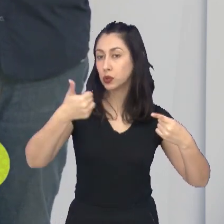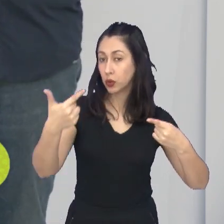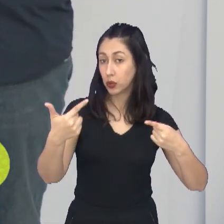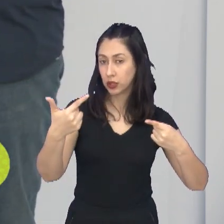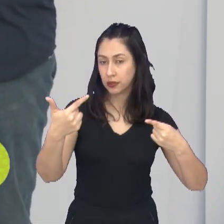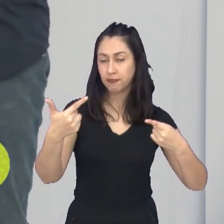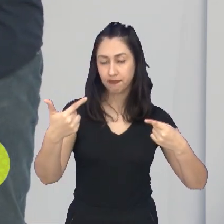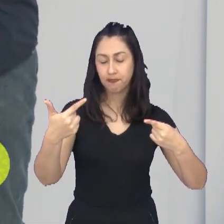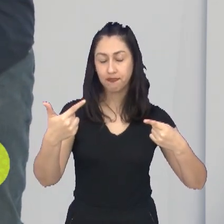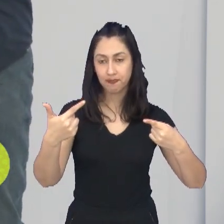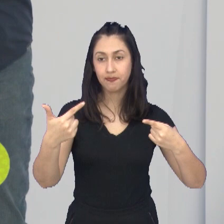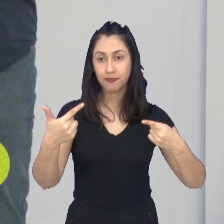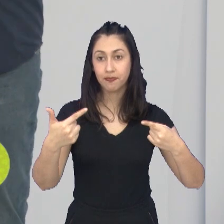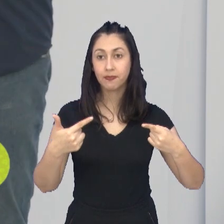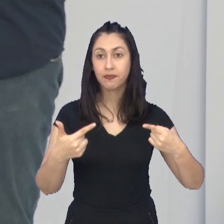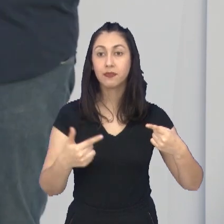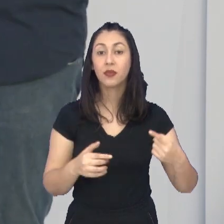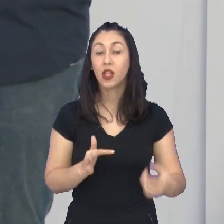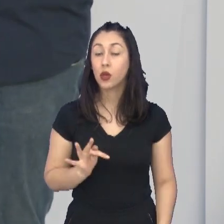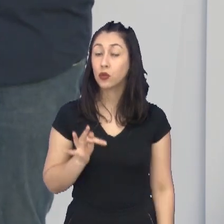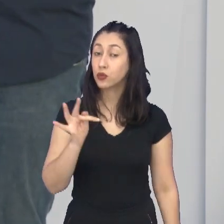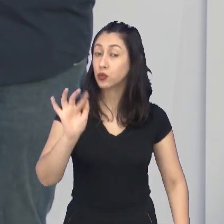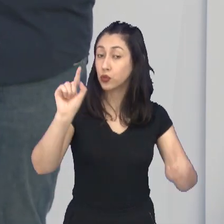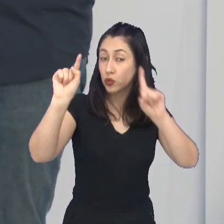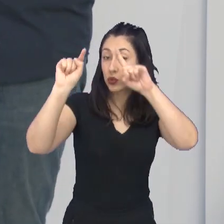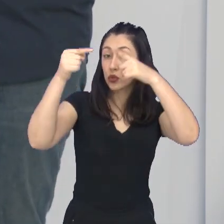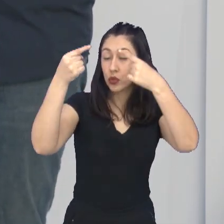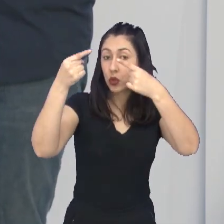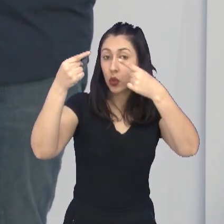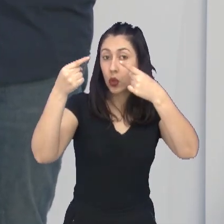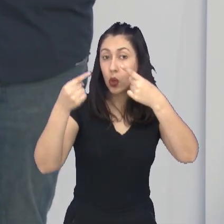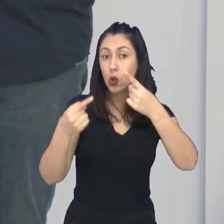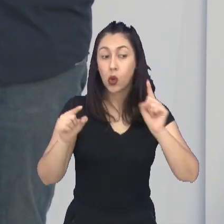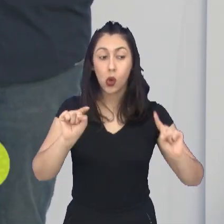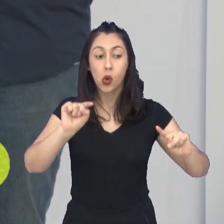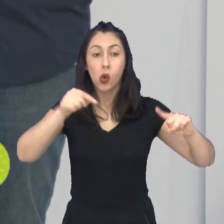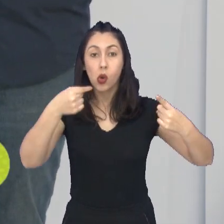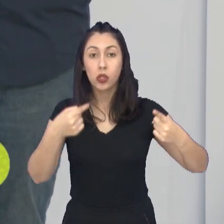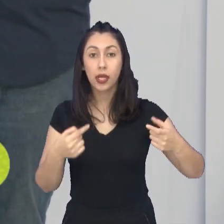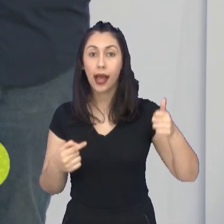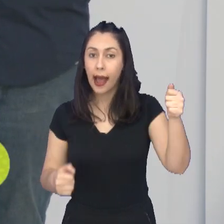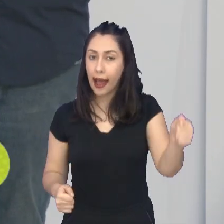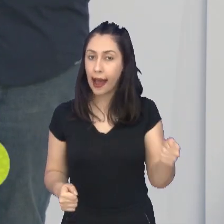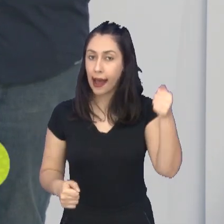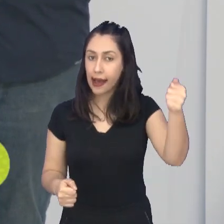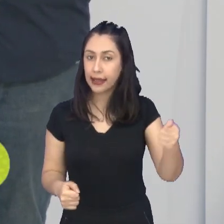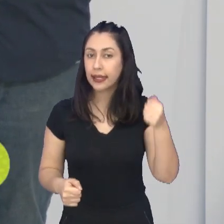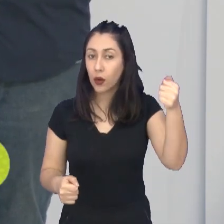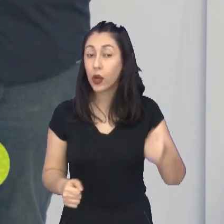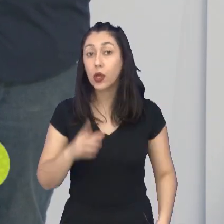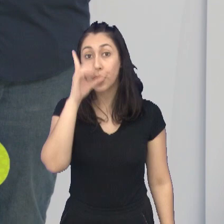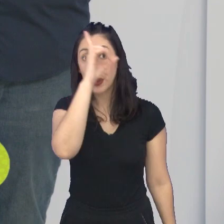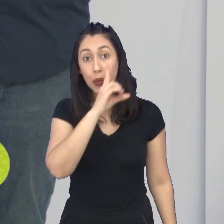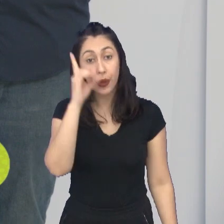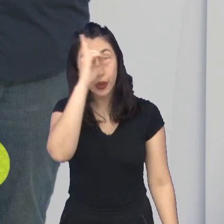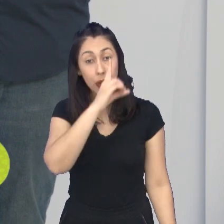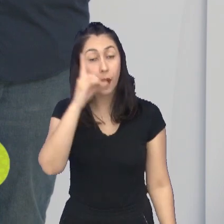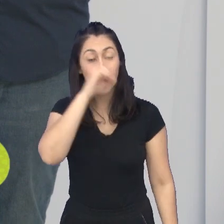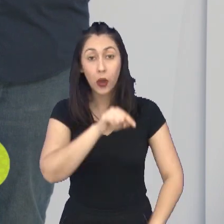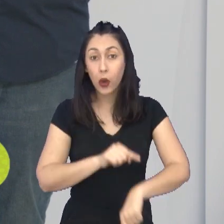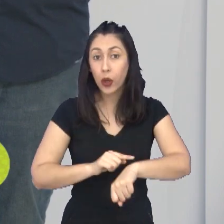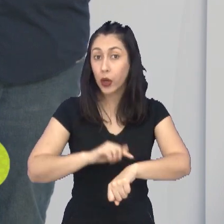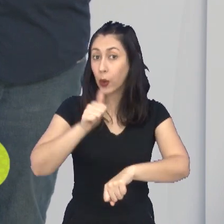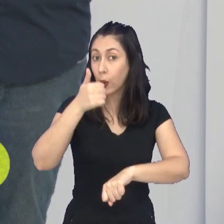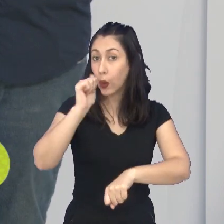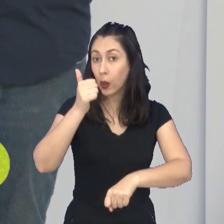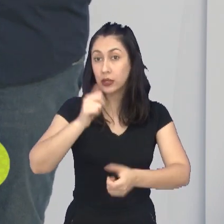da equipe da capital. Próximo jogo do São José, o Araraquara recebe o São José no domingo, às 11 horas da manhã,